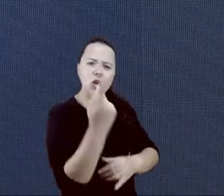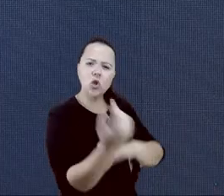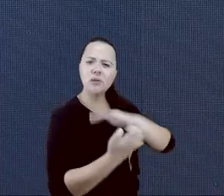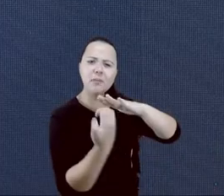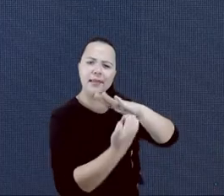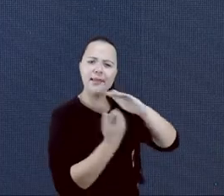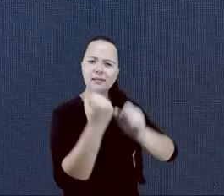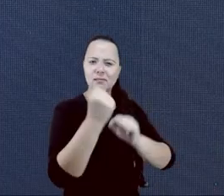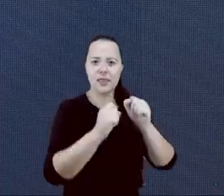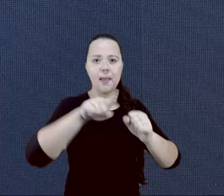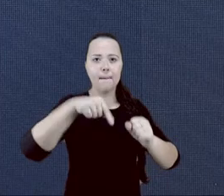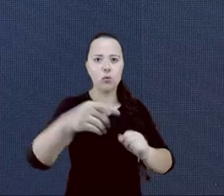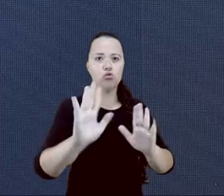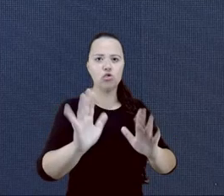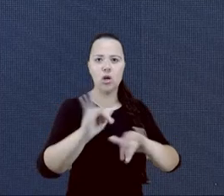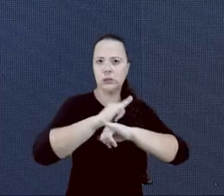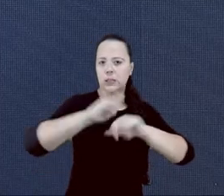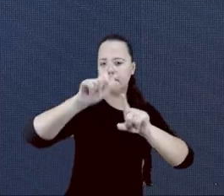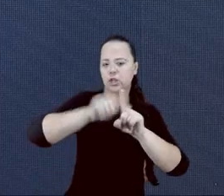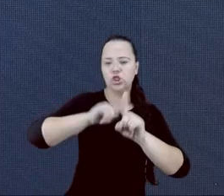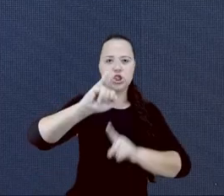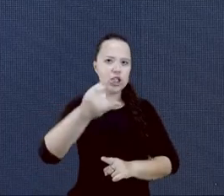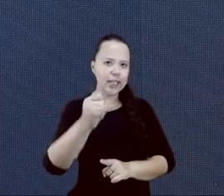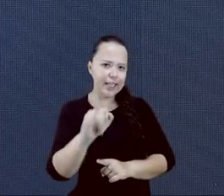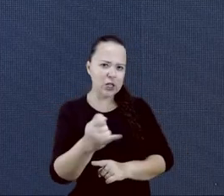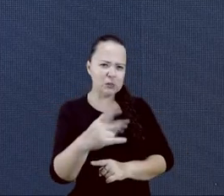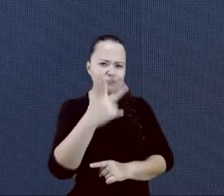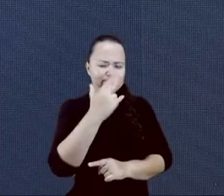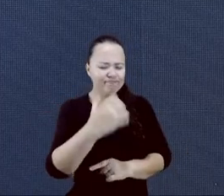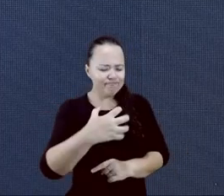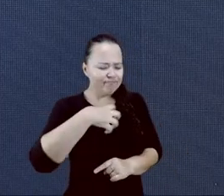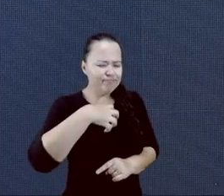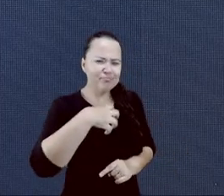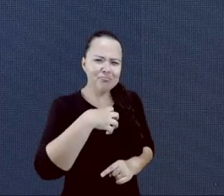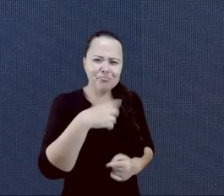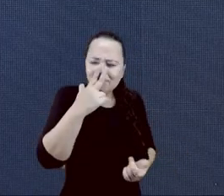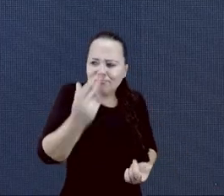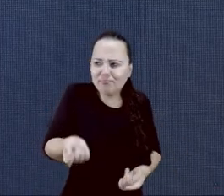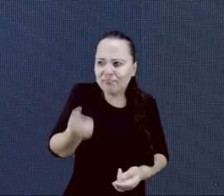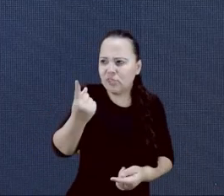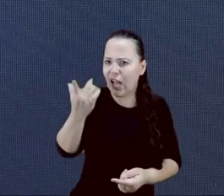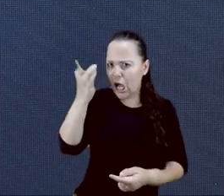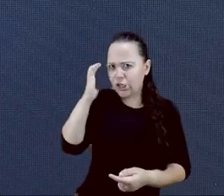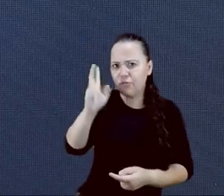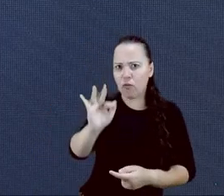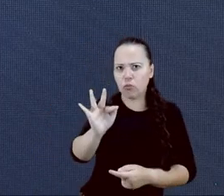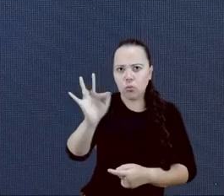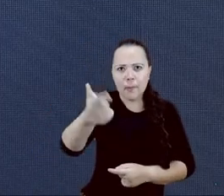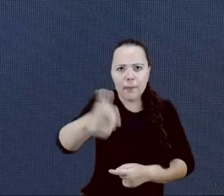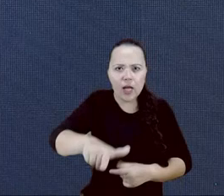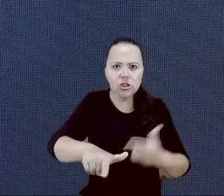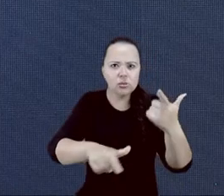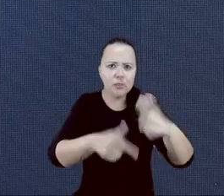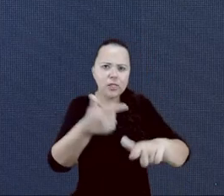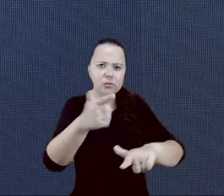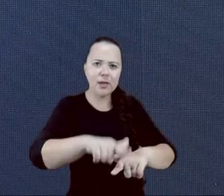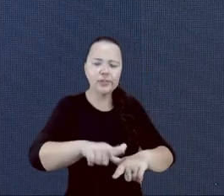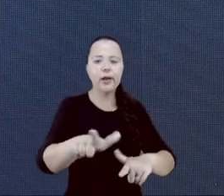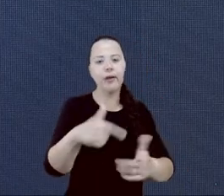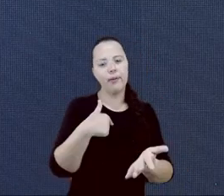já de um evento que foi duro em janeiro uma sensação de que postar que pode virar algo mais aqui e a gente começou a ver